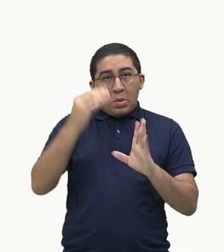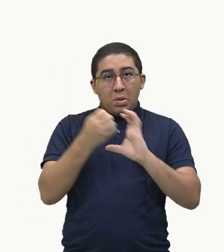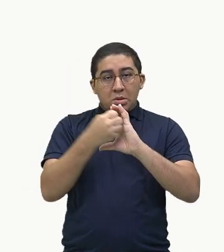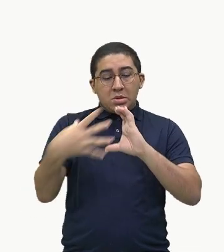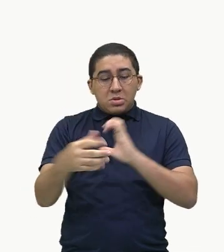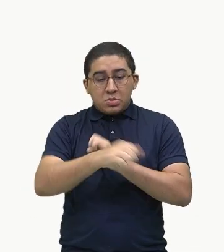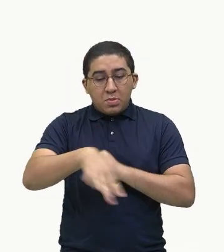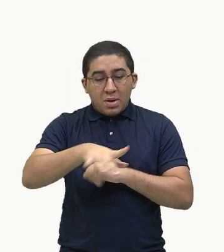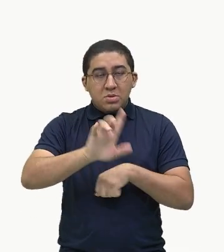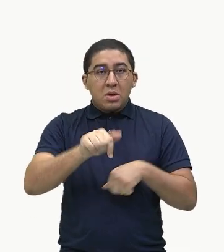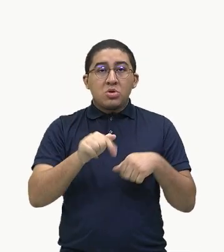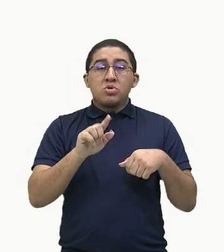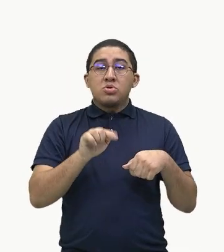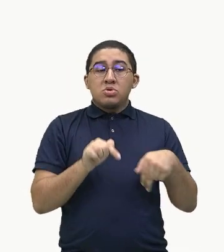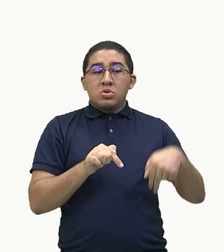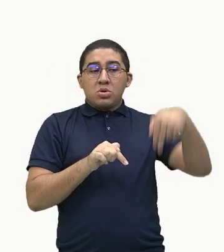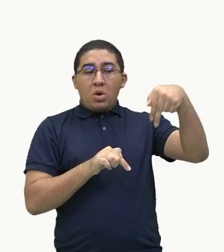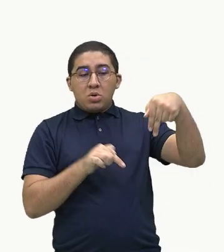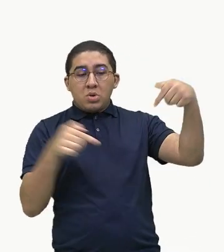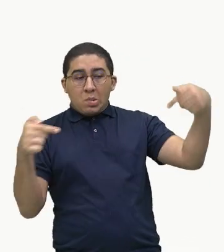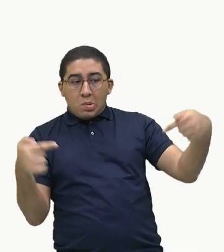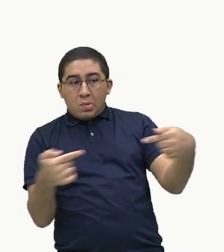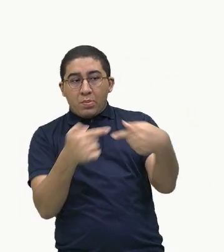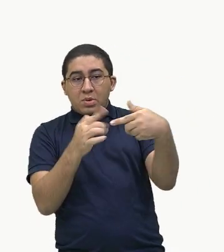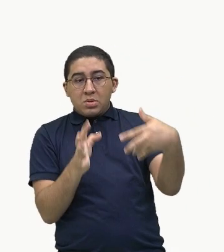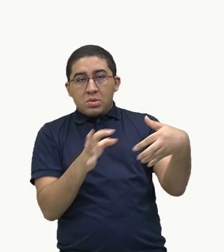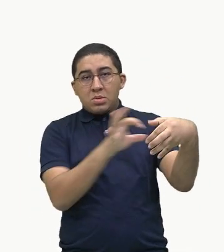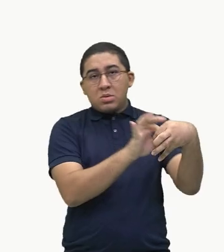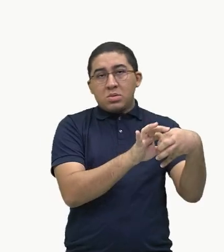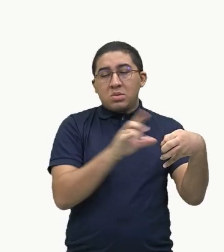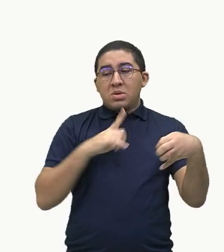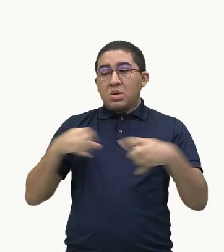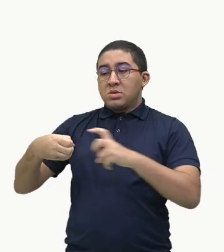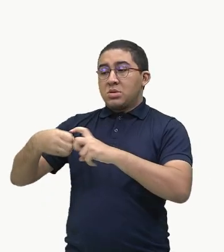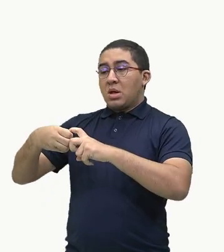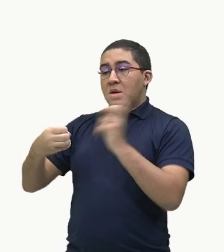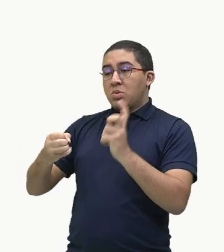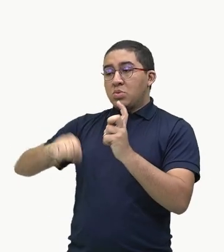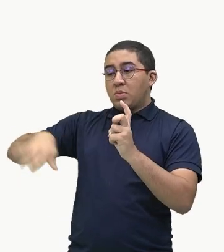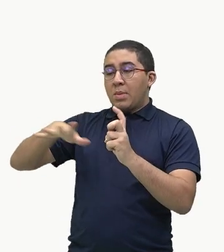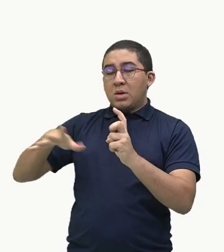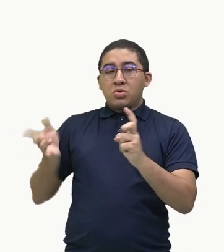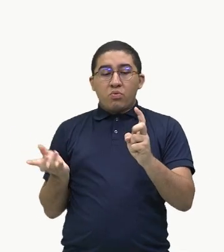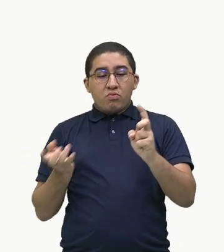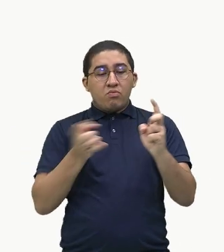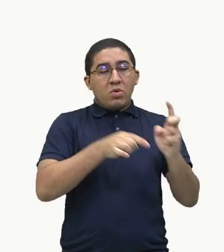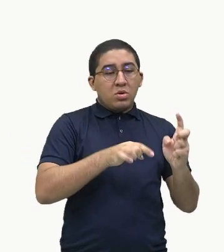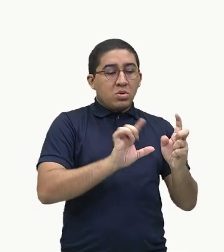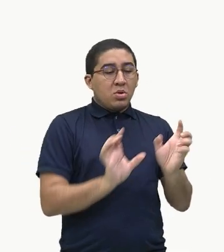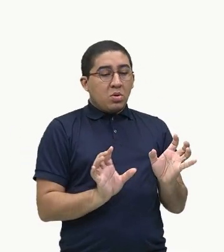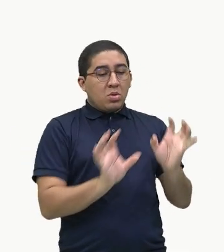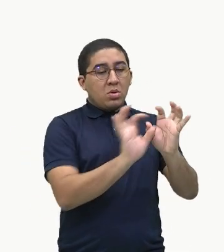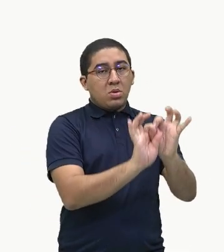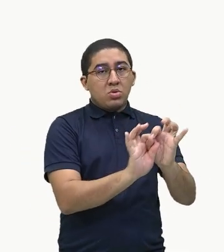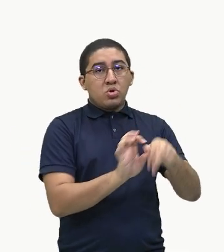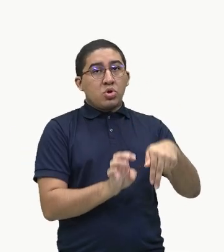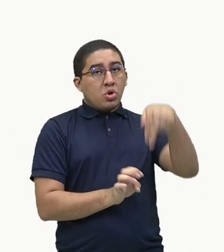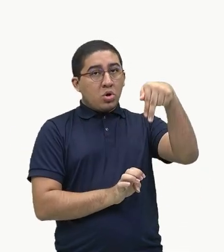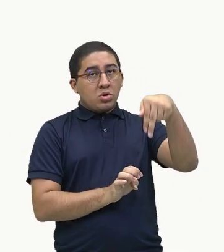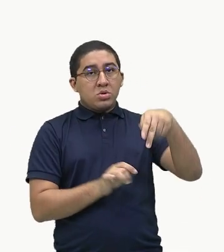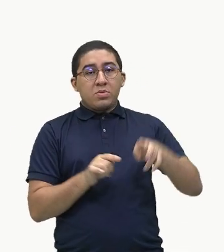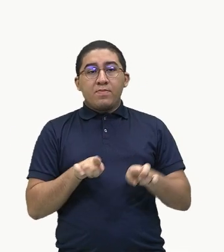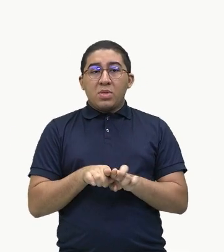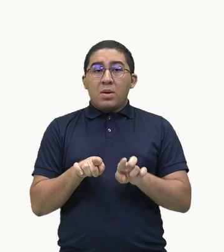região norte. Então, houve aí esse desmembramento, né, nesse processo de regionalização, tá bom? Aí nós temos também